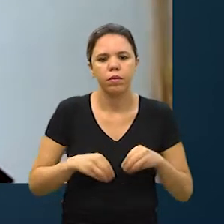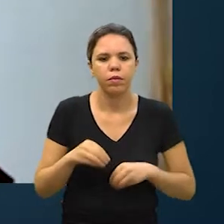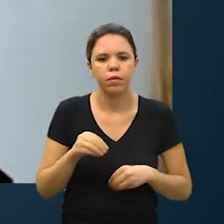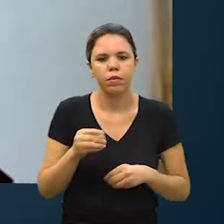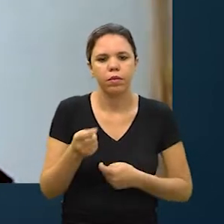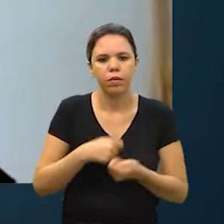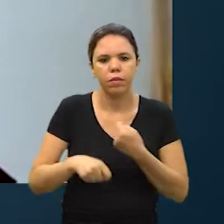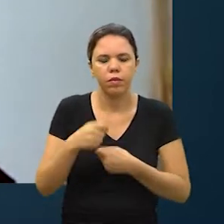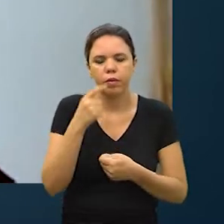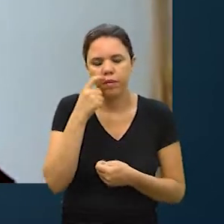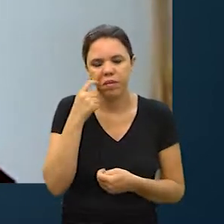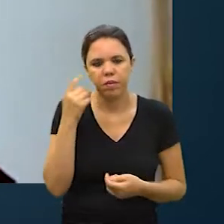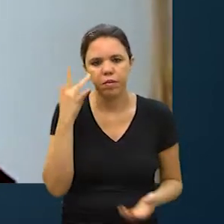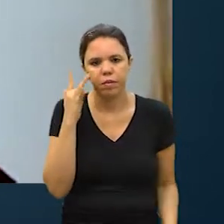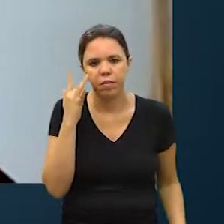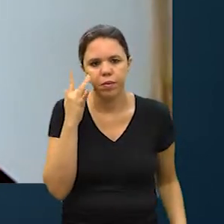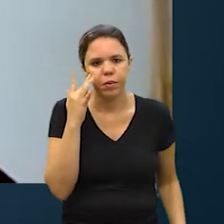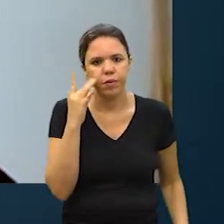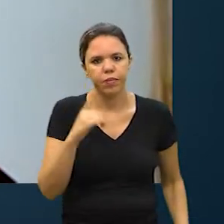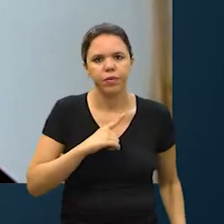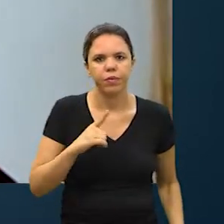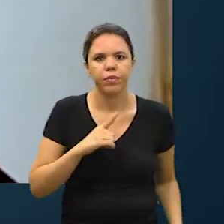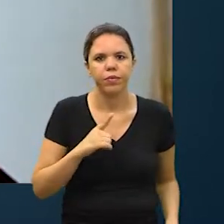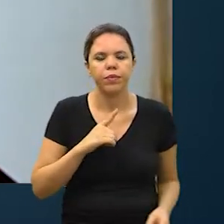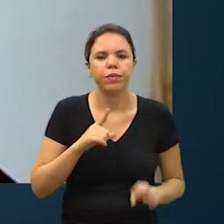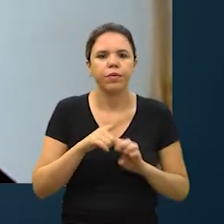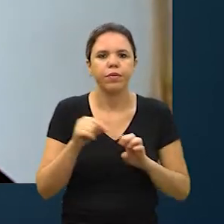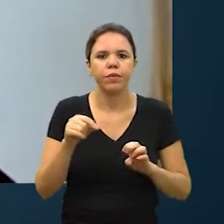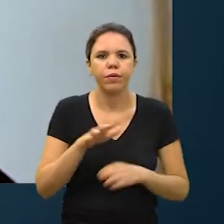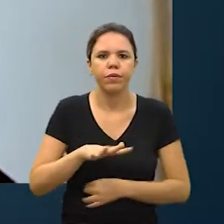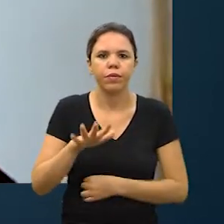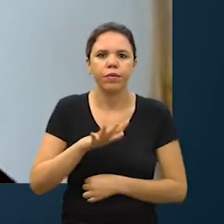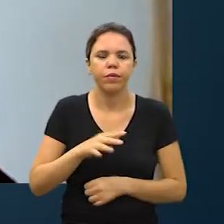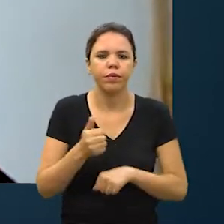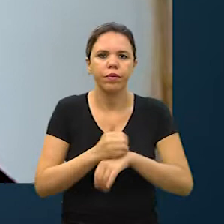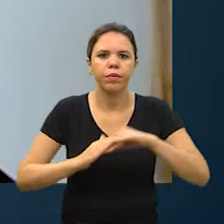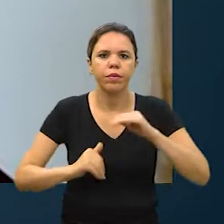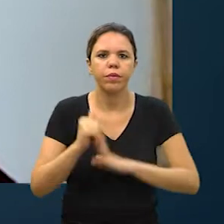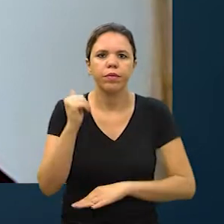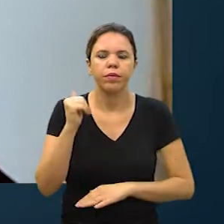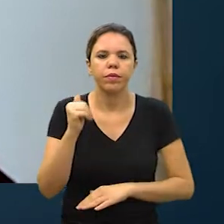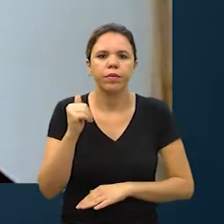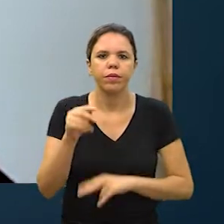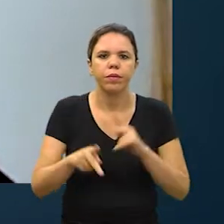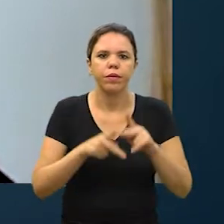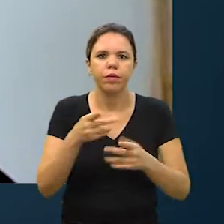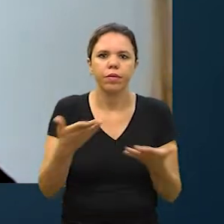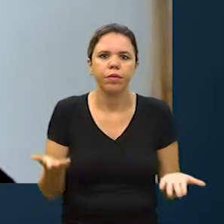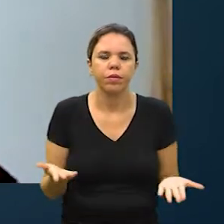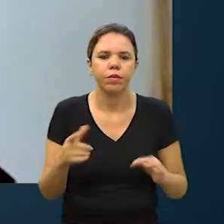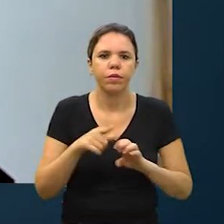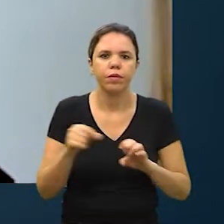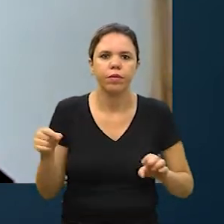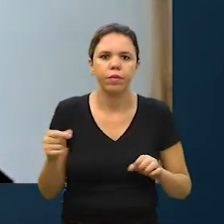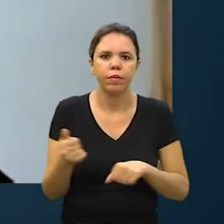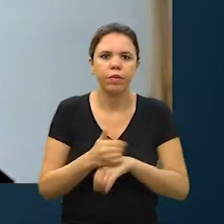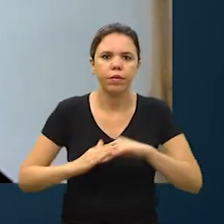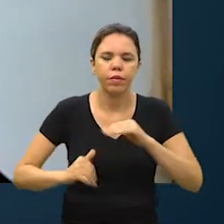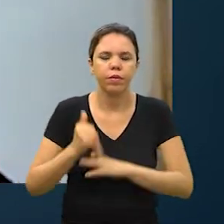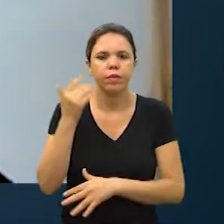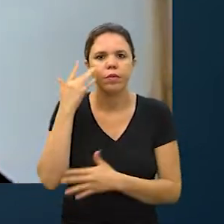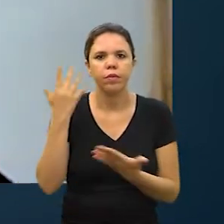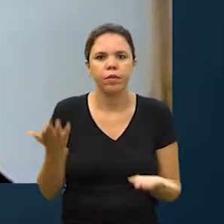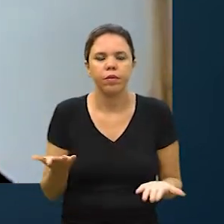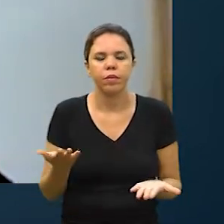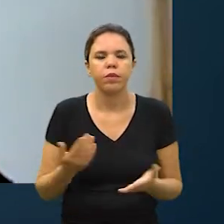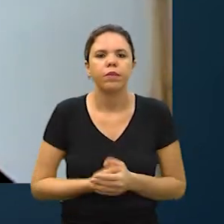montando um business, né? Eu acho que existem muitos empreendedores de carreira, pessoas que empreendem na carreira,